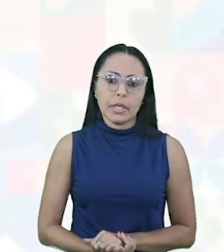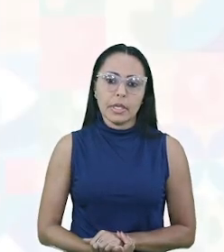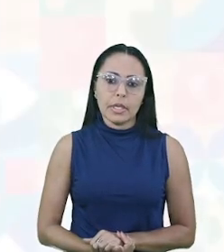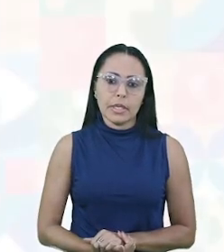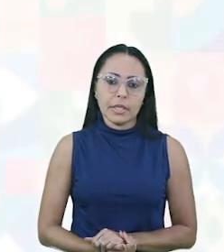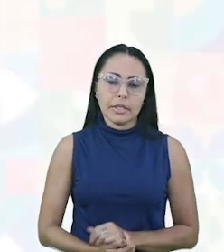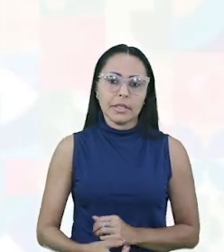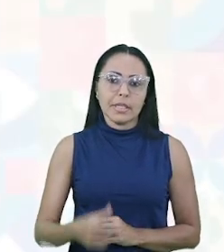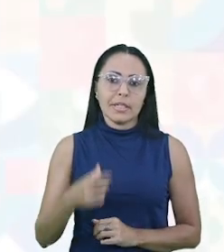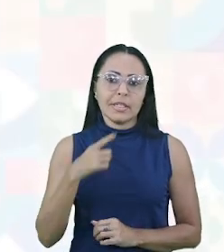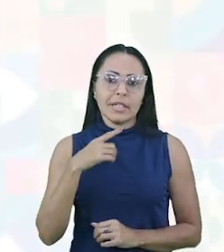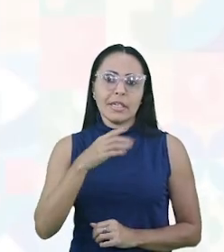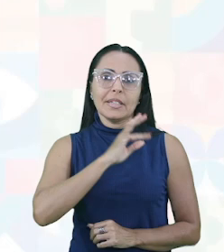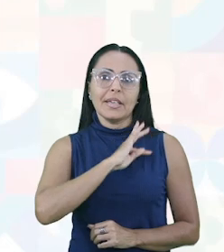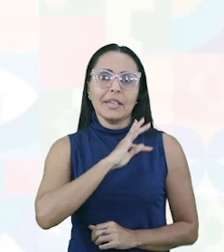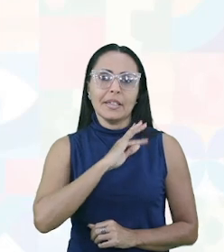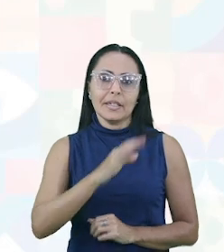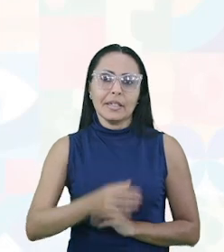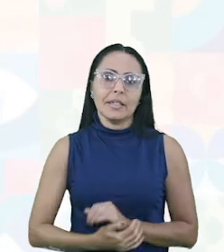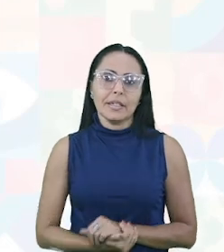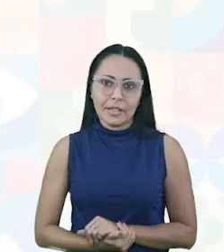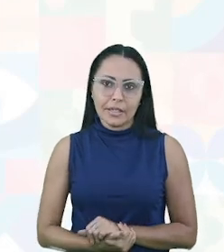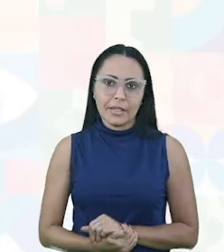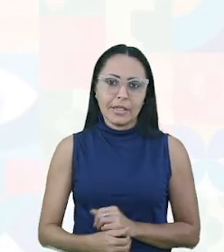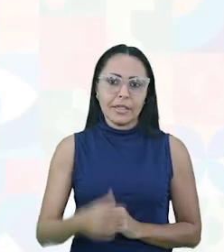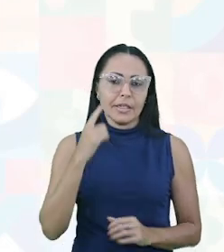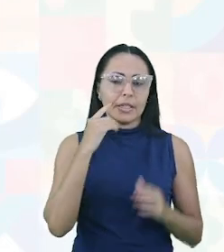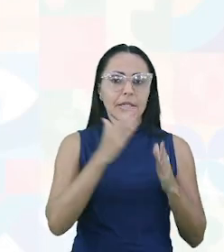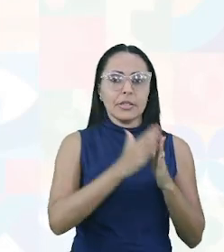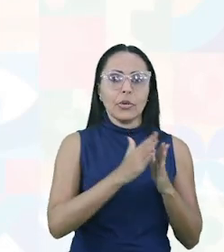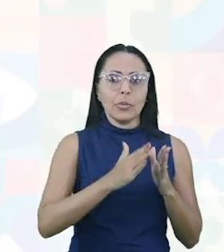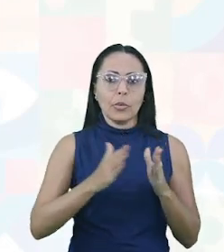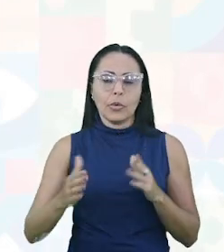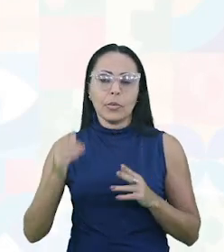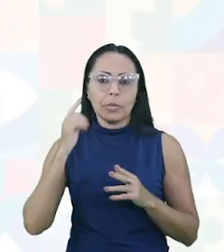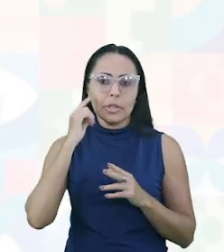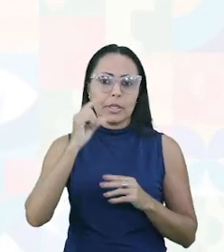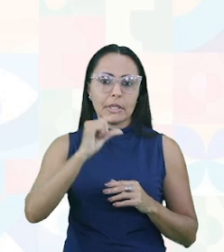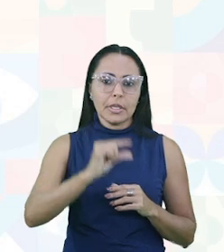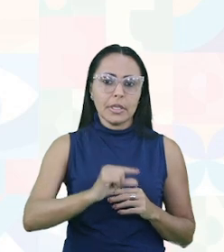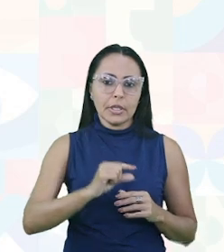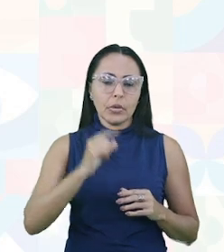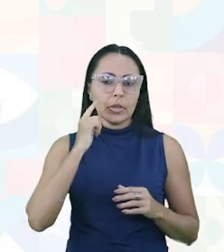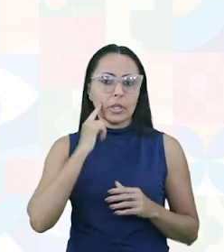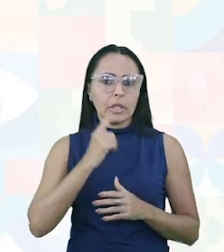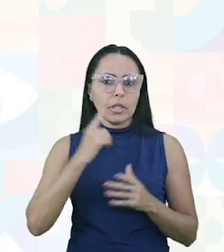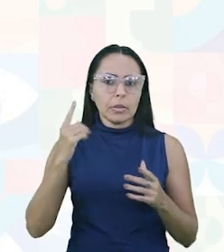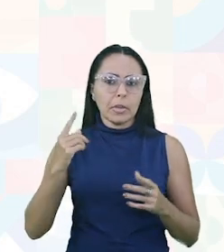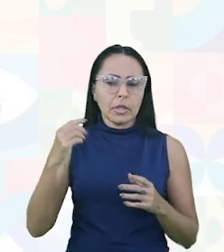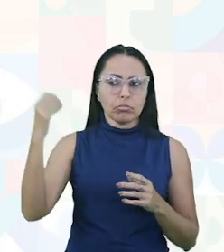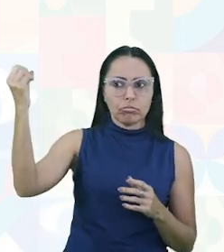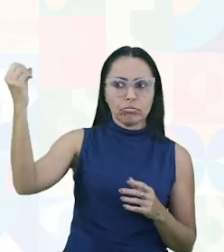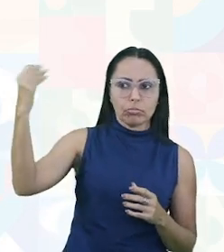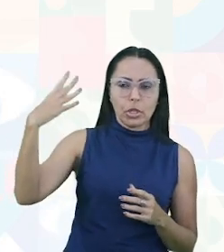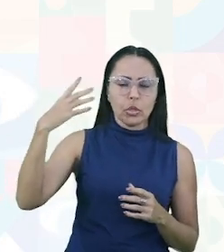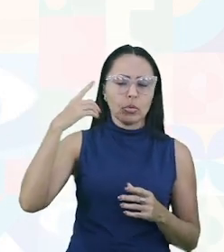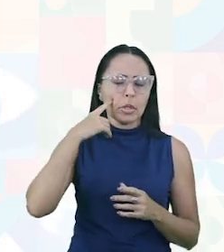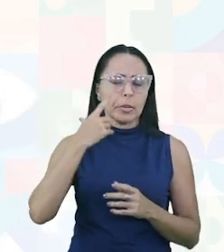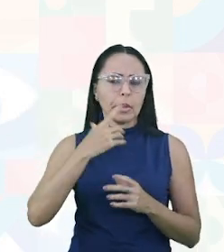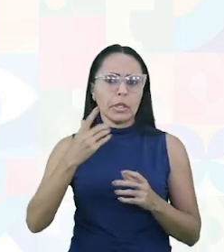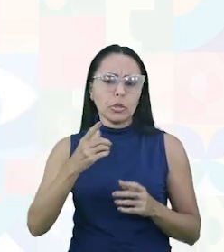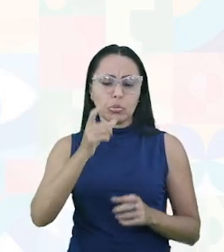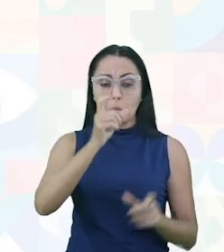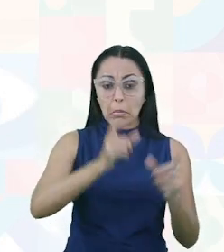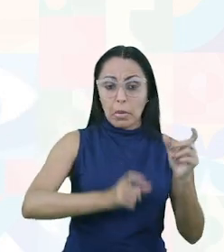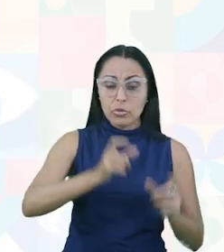uma técnica de cromia, que são os pontos bem pequenininhos que dão essa sensação de luz e sombra que estão dentro do personagem